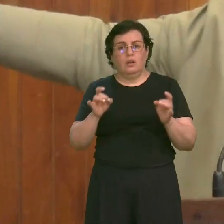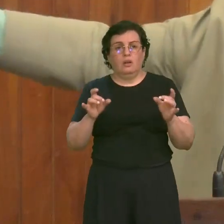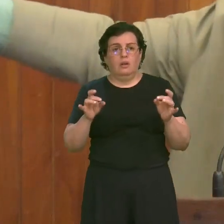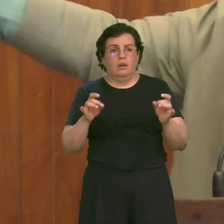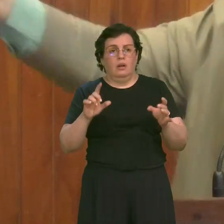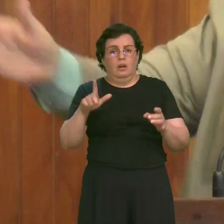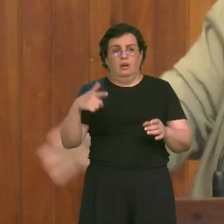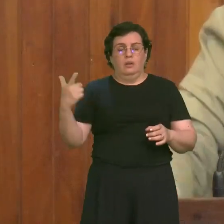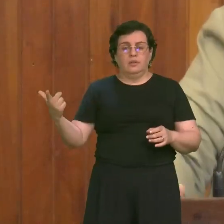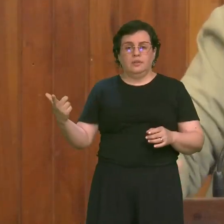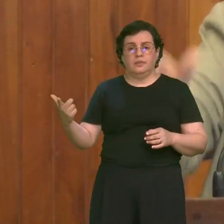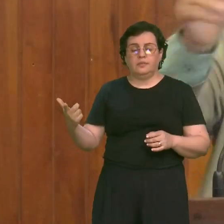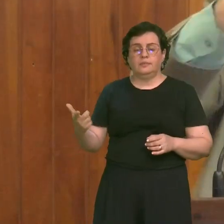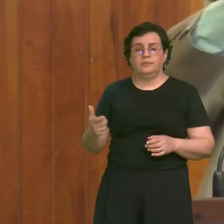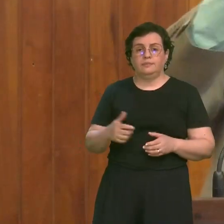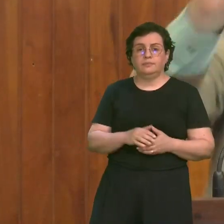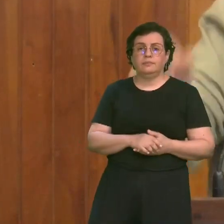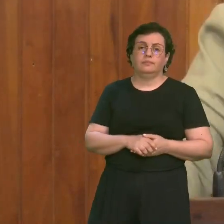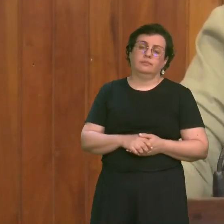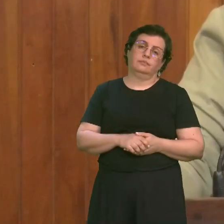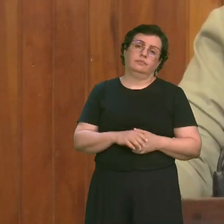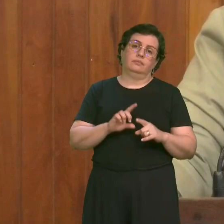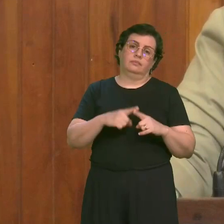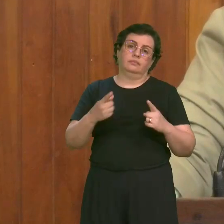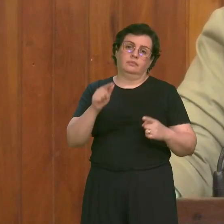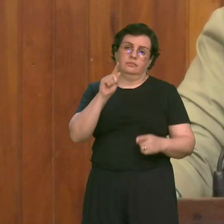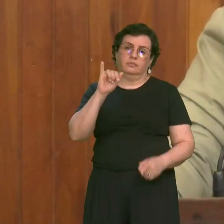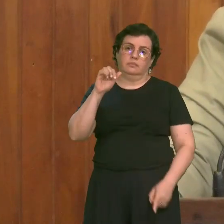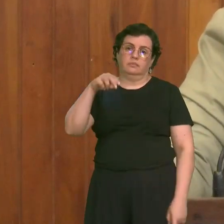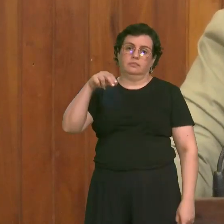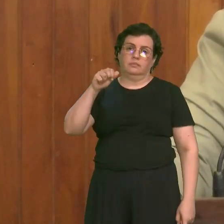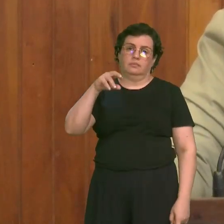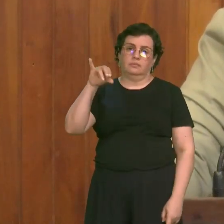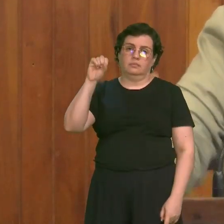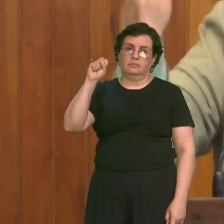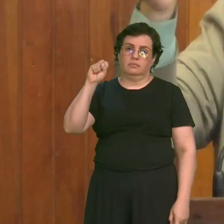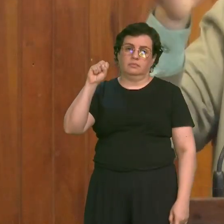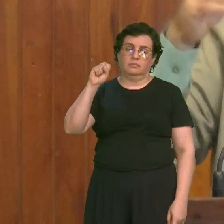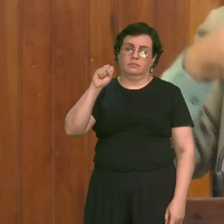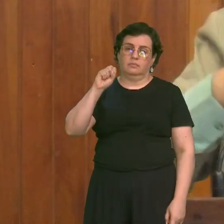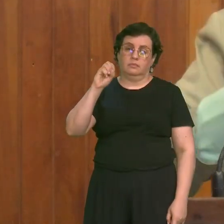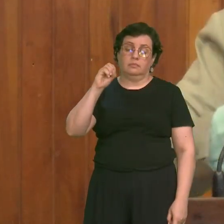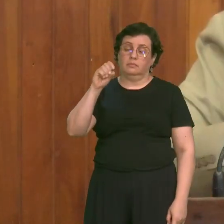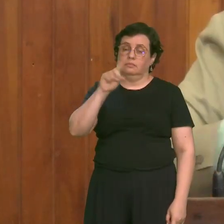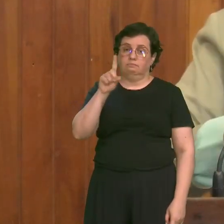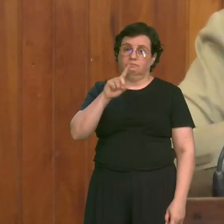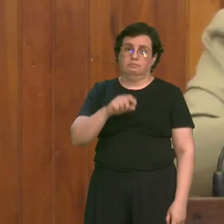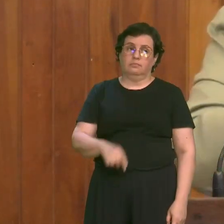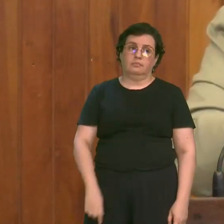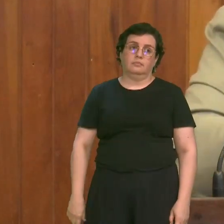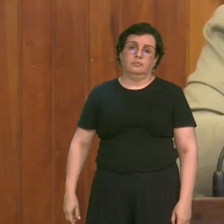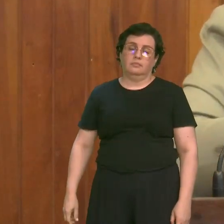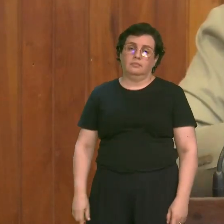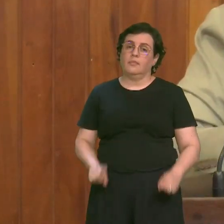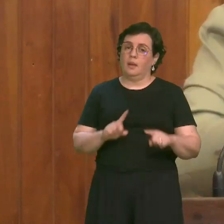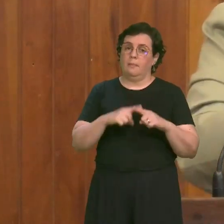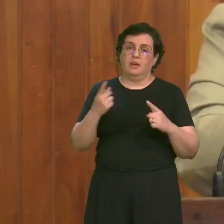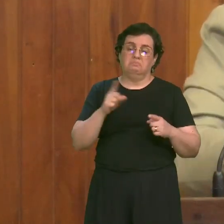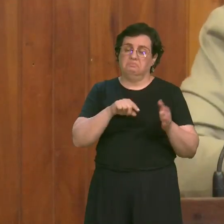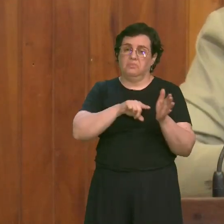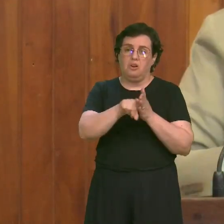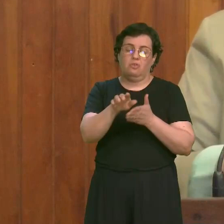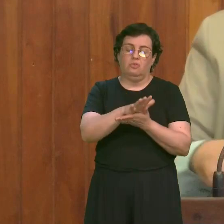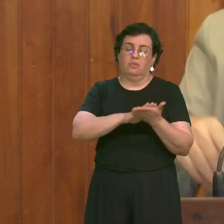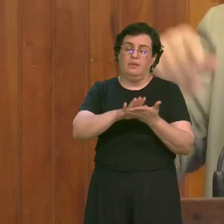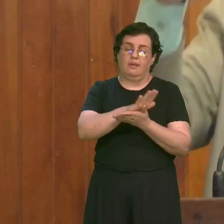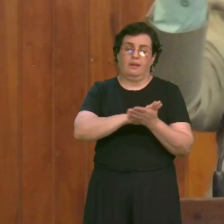vendido era o restante daquela estrutura dos Bancários não o ginásio não sem consultar a população